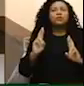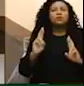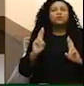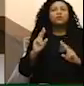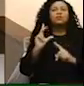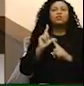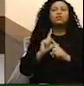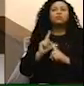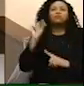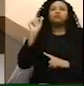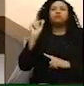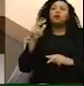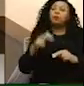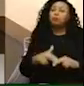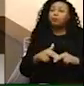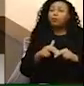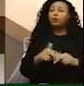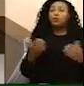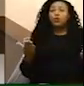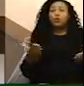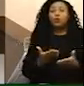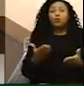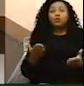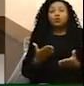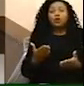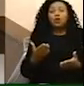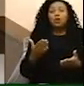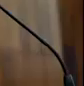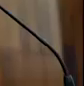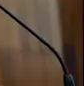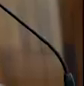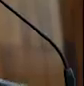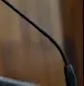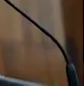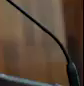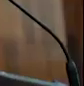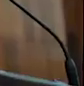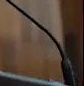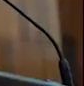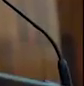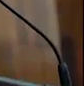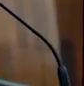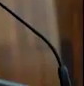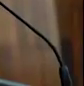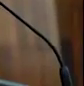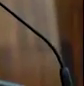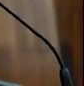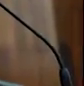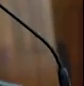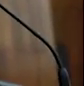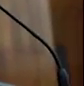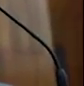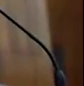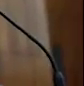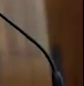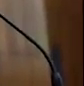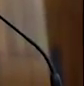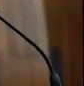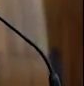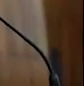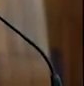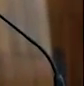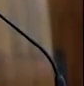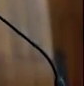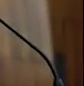de que triunfe. E é por isso que hoje, inclusive, eu portei o broche em homenagem a Joaquim Nabuco, um